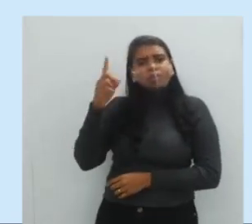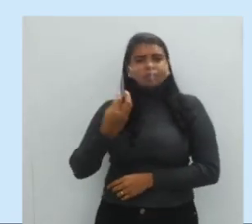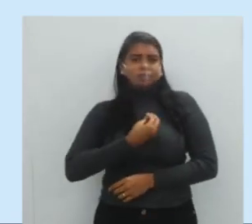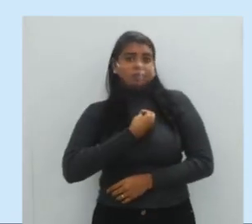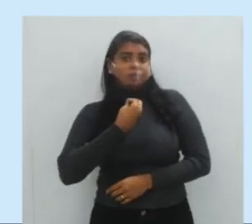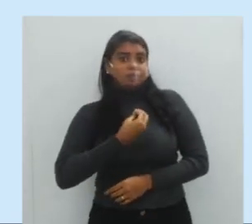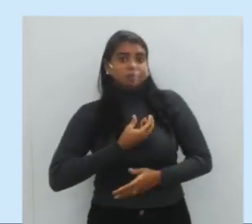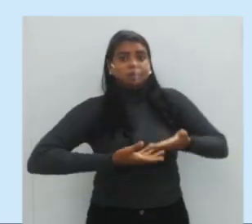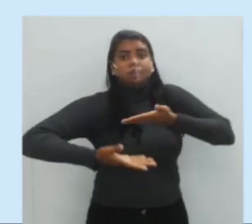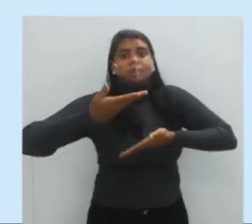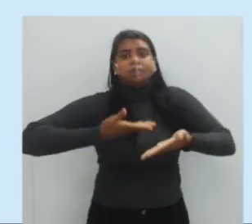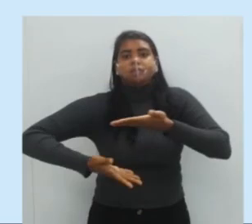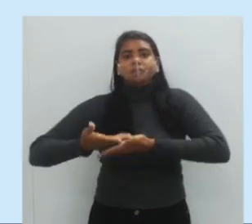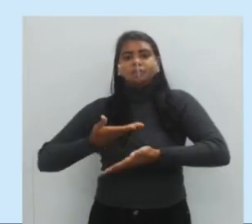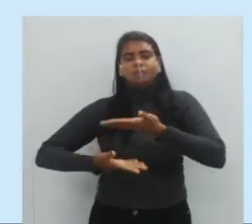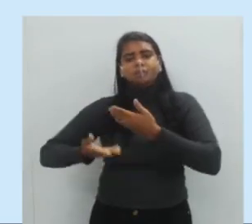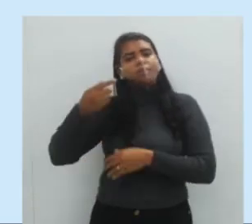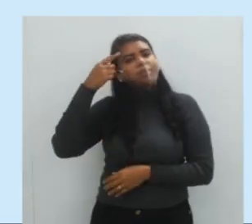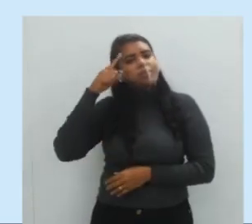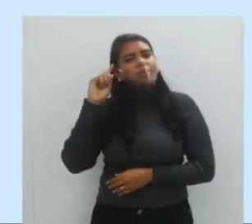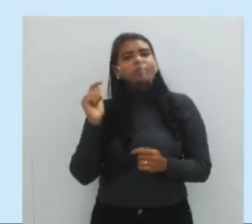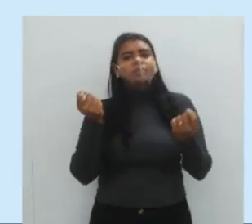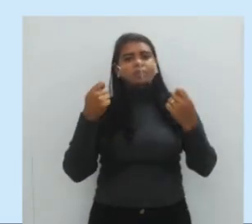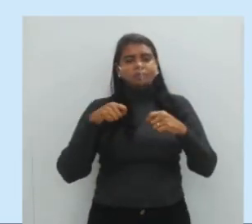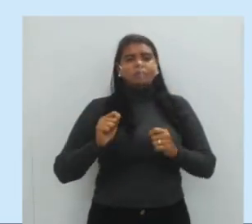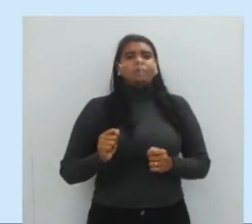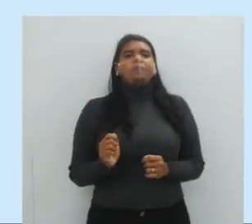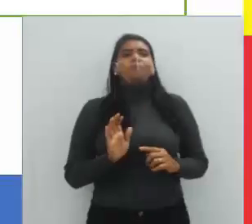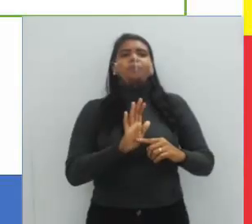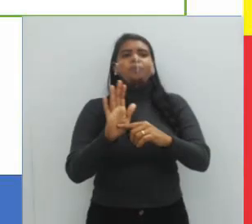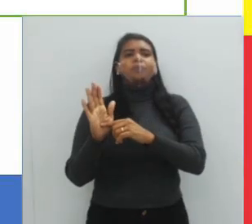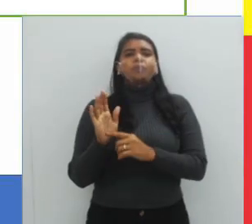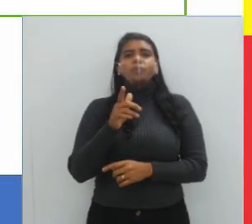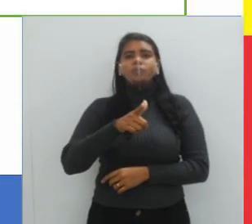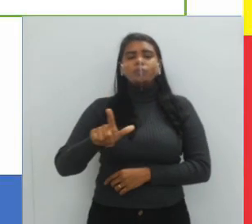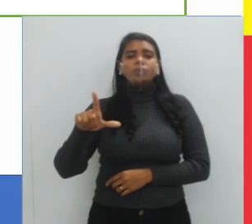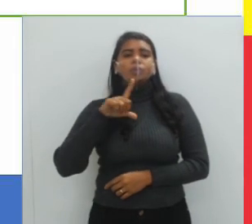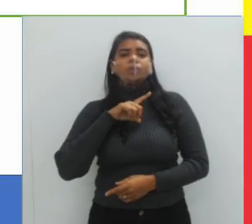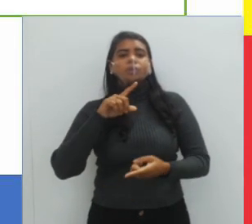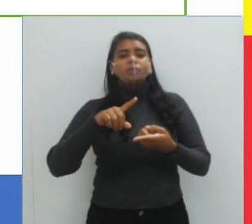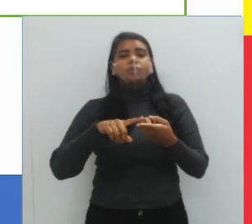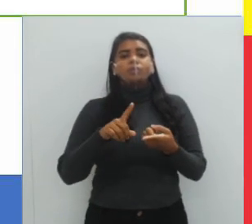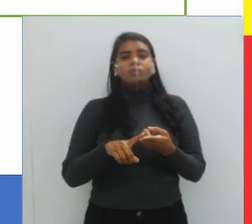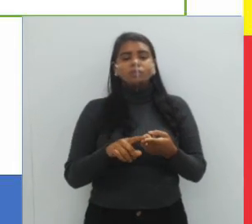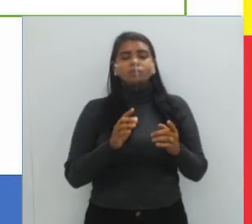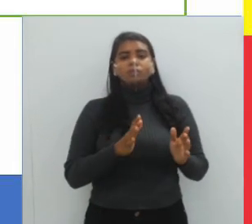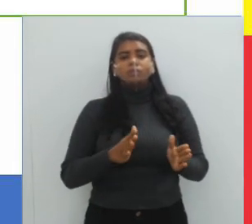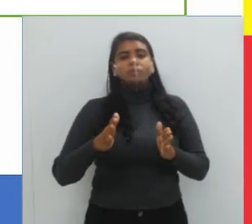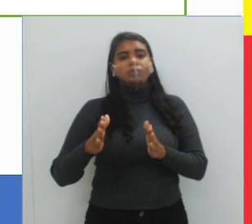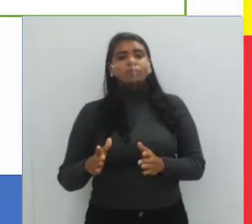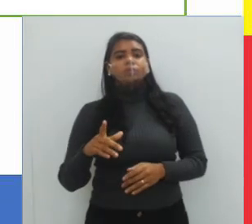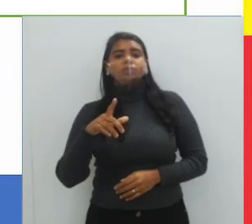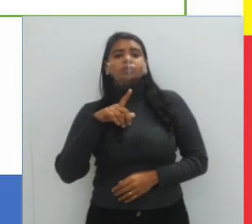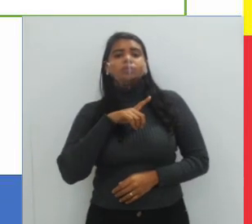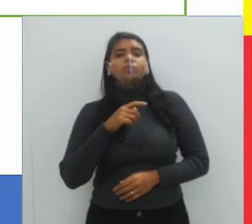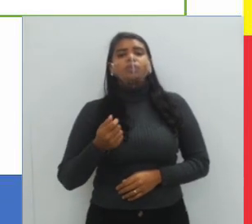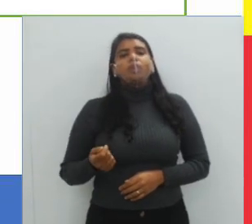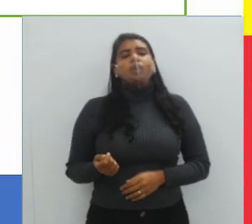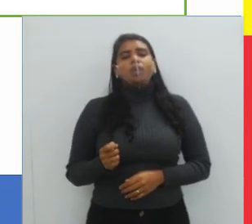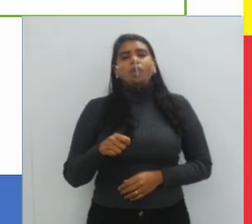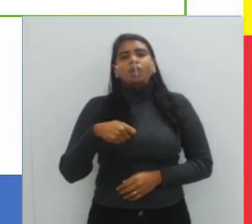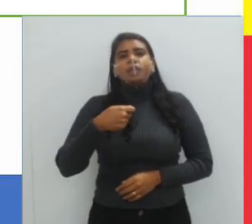cotidiano, estamos impregnados no nosso dia a dia por símbolos. Outro ponto nós temos aqui, embora